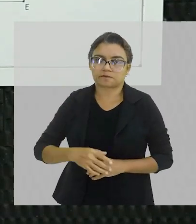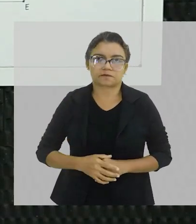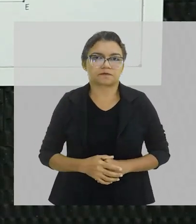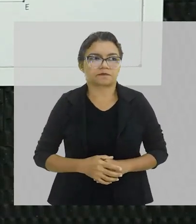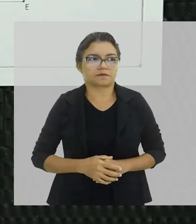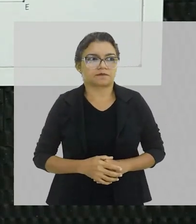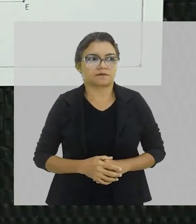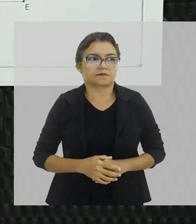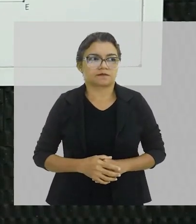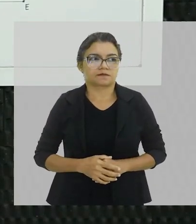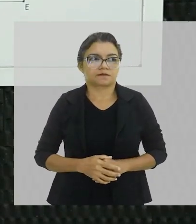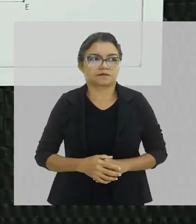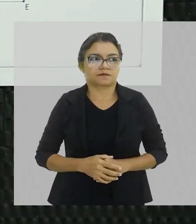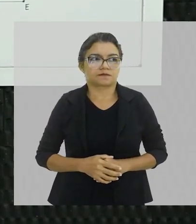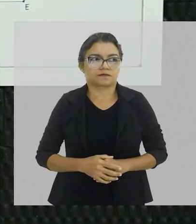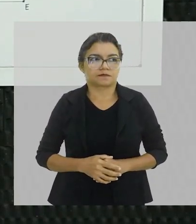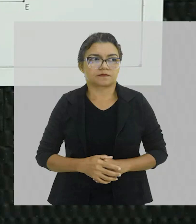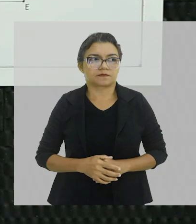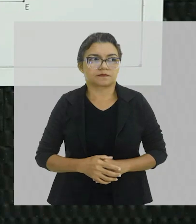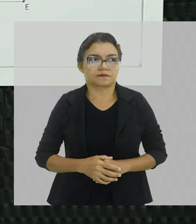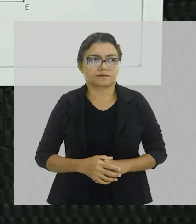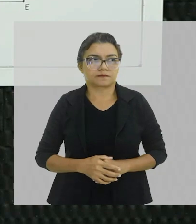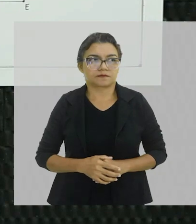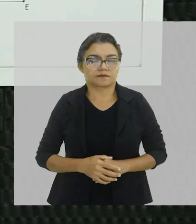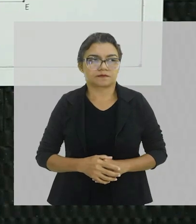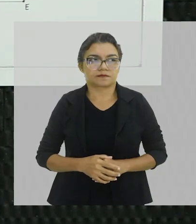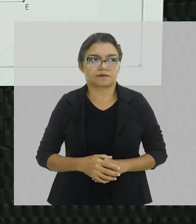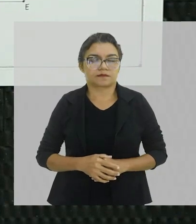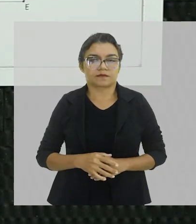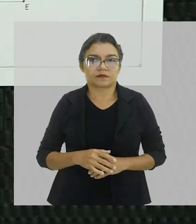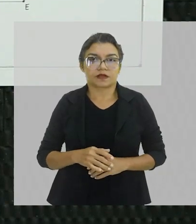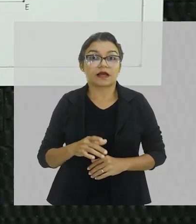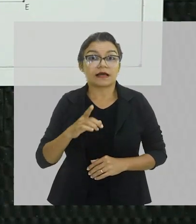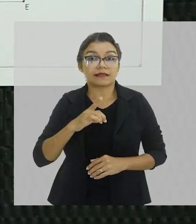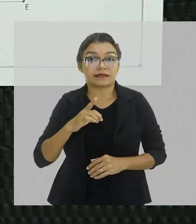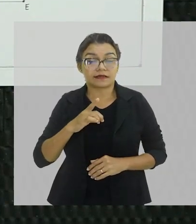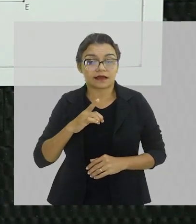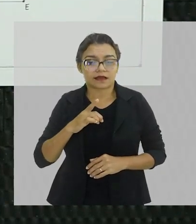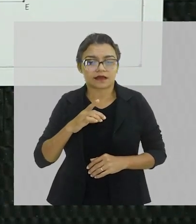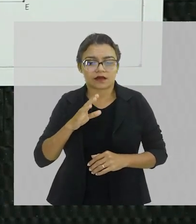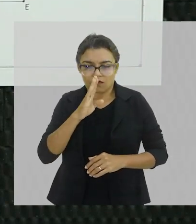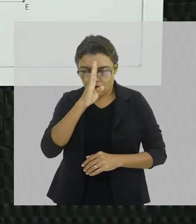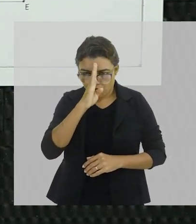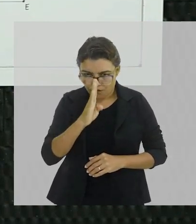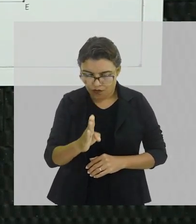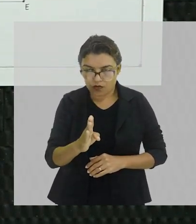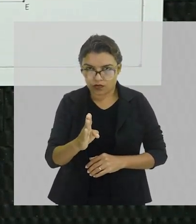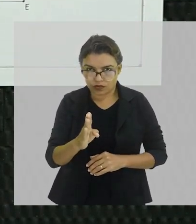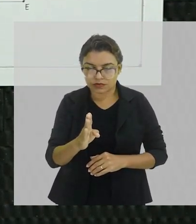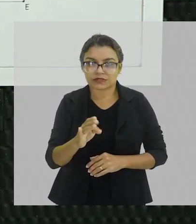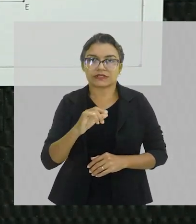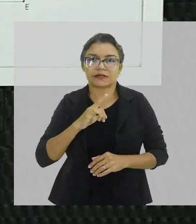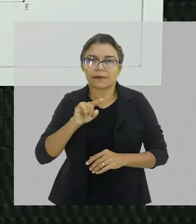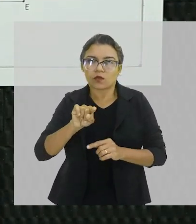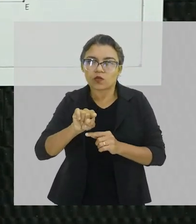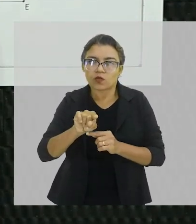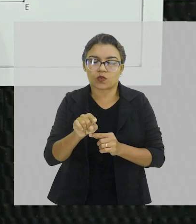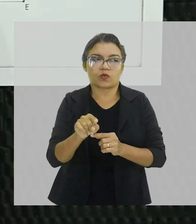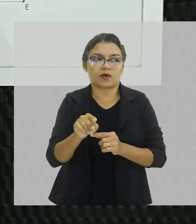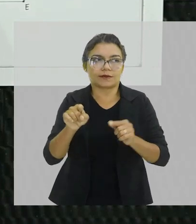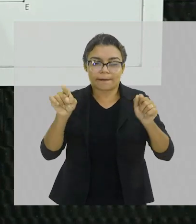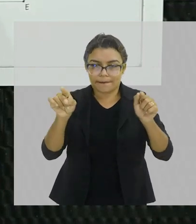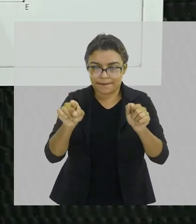fechar aqui em torno desse centro, o que você tem aqui como figura? Você tem